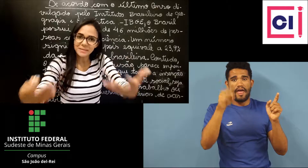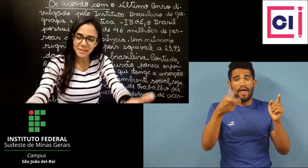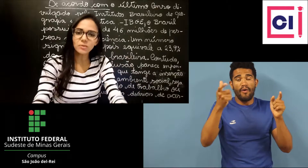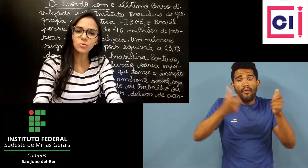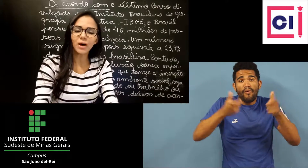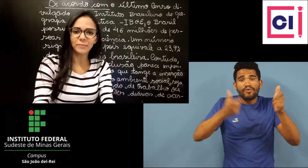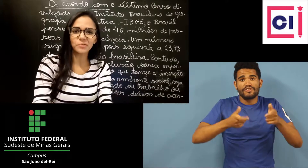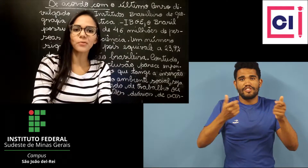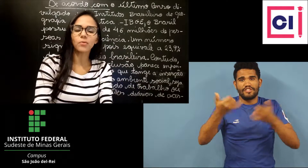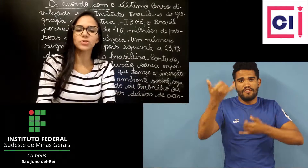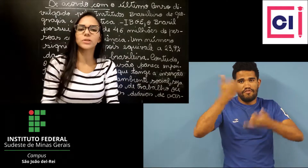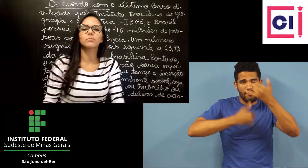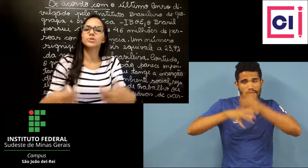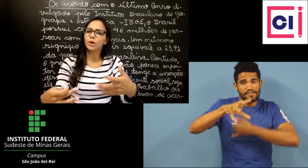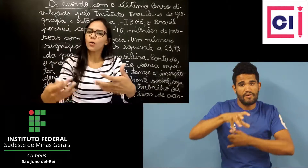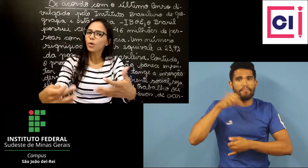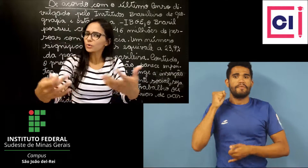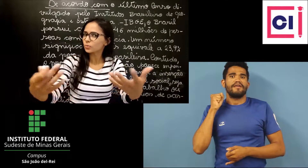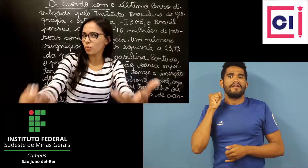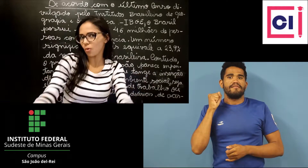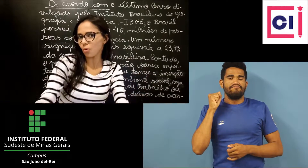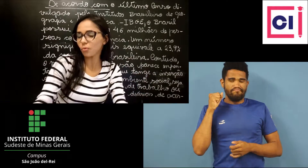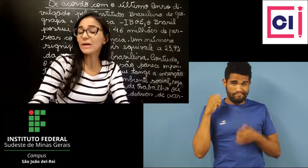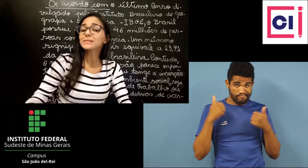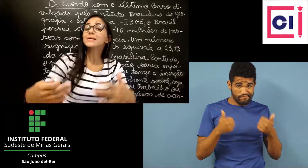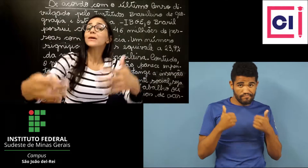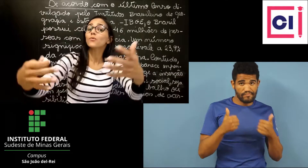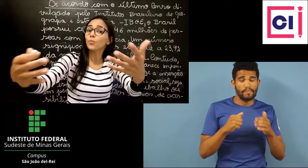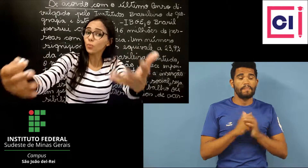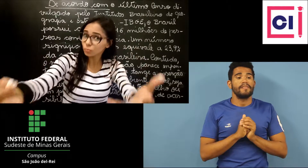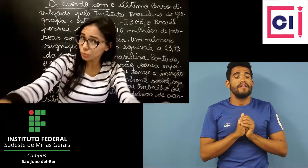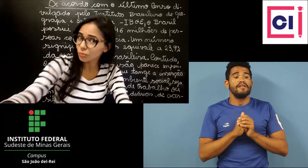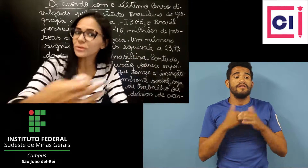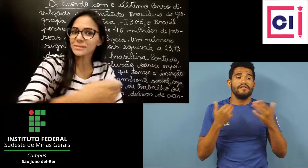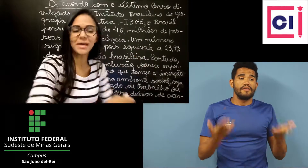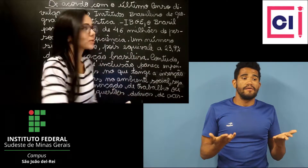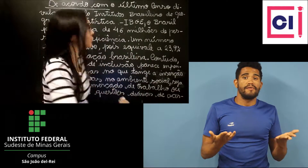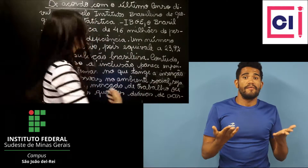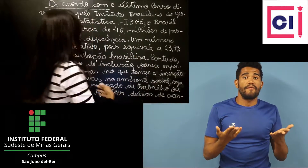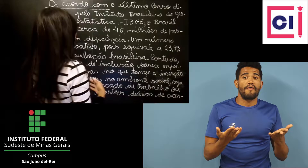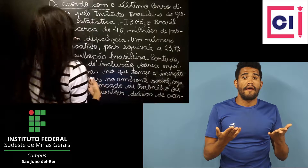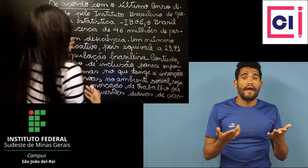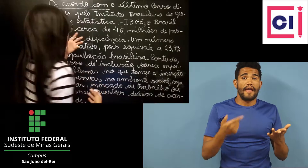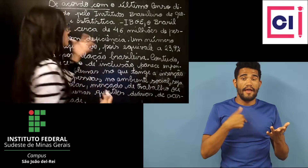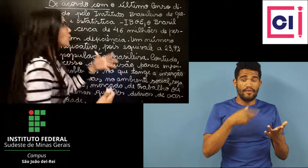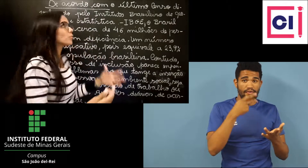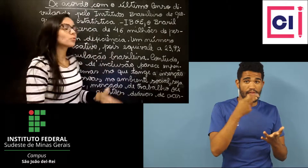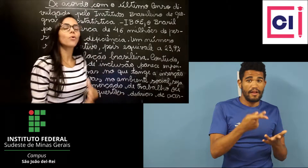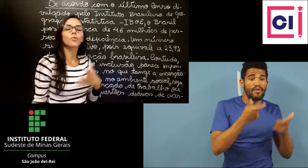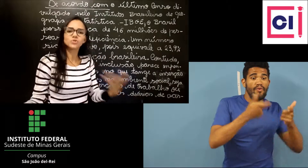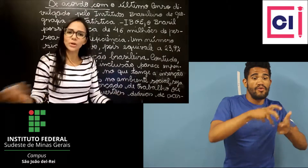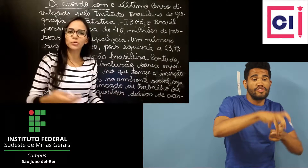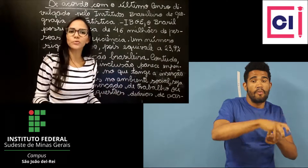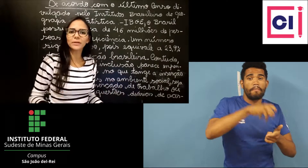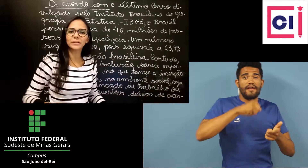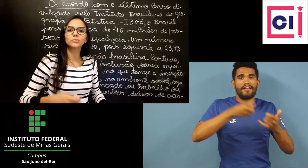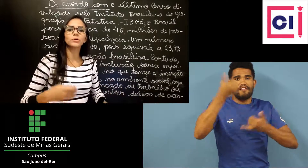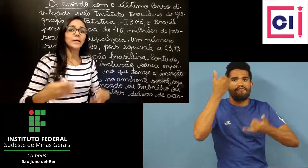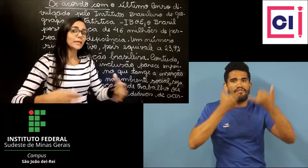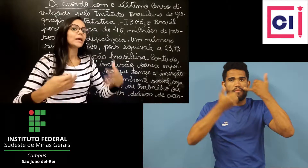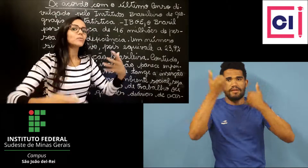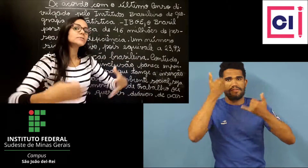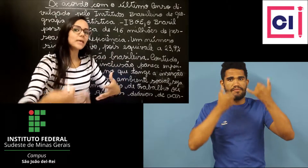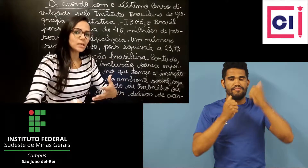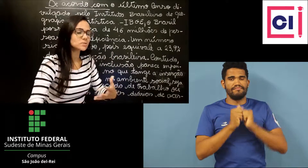onde eu apresento a minha fonte. Então, de acordo com, segundo, certo? Nesse caso aqui, de acordo com, já que eu tô